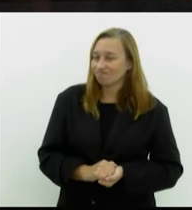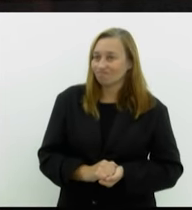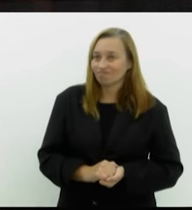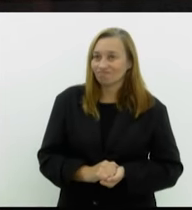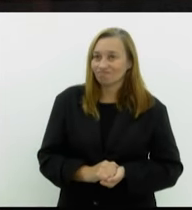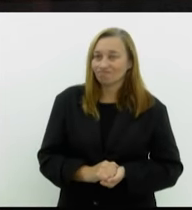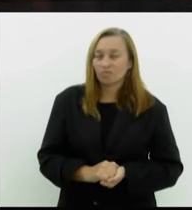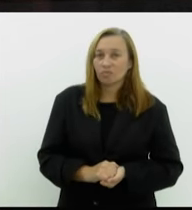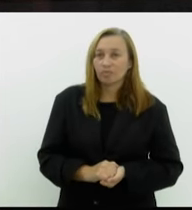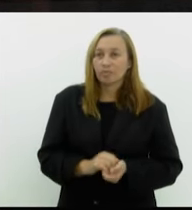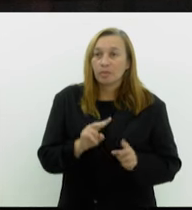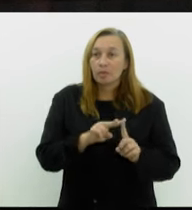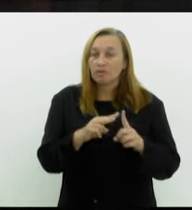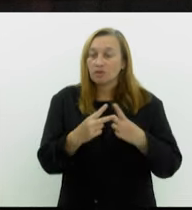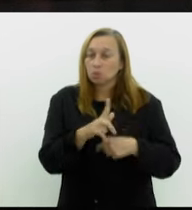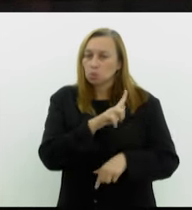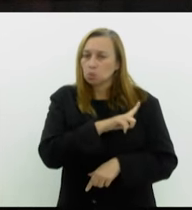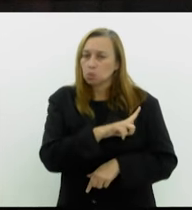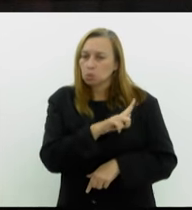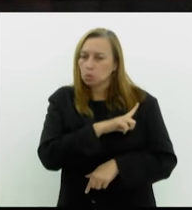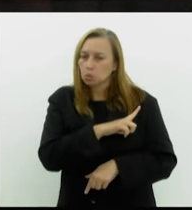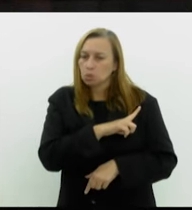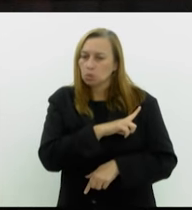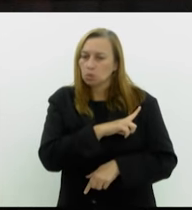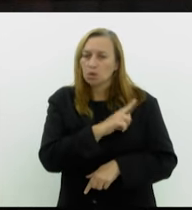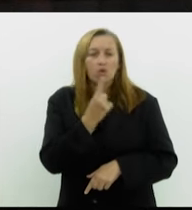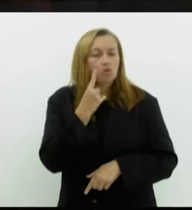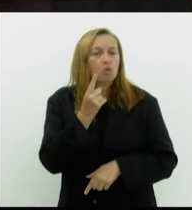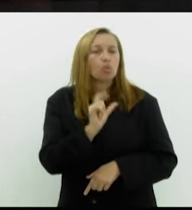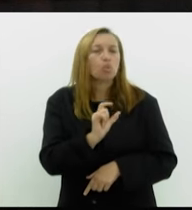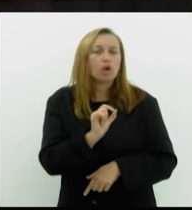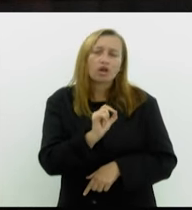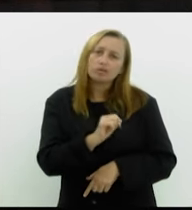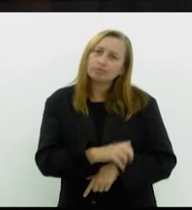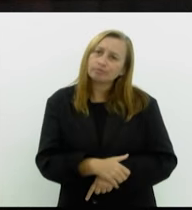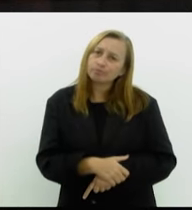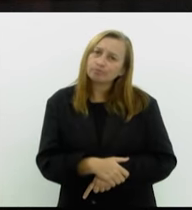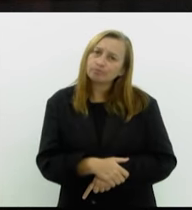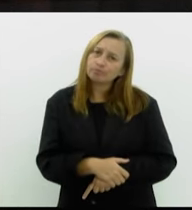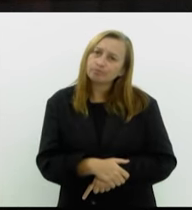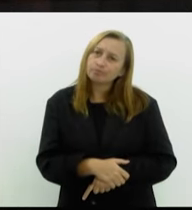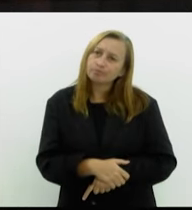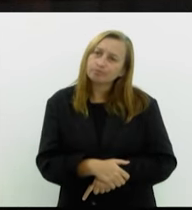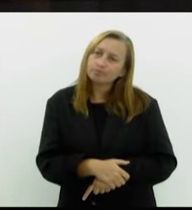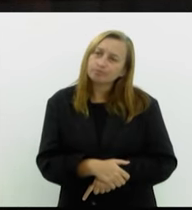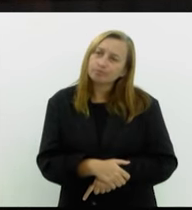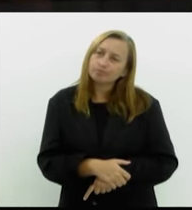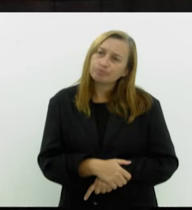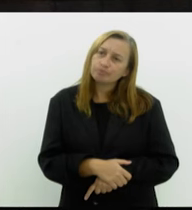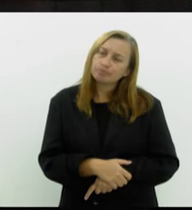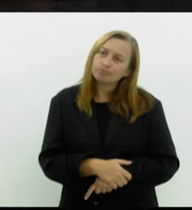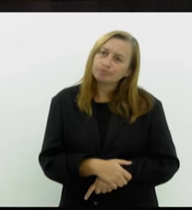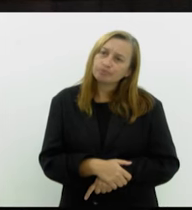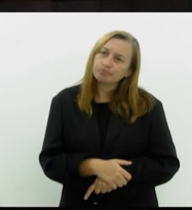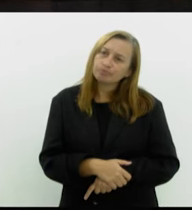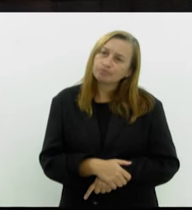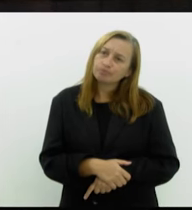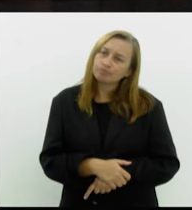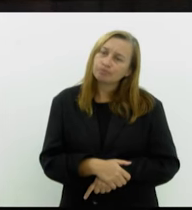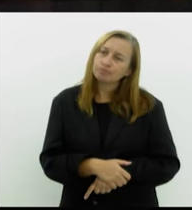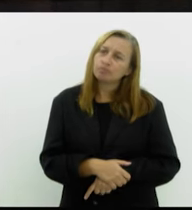Sob o ponto de vista de gestão, o que, que se verificou? Foi feita uma concessão à